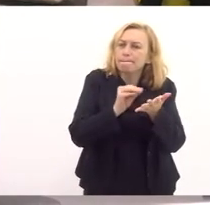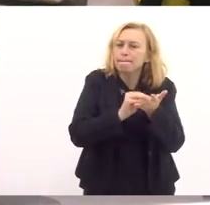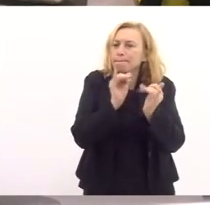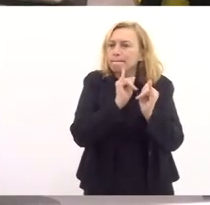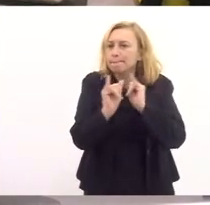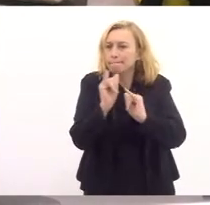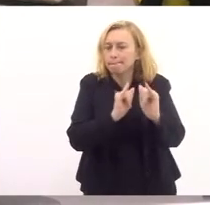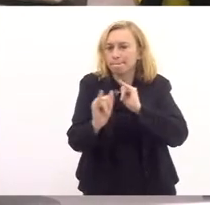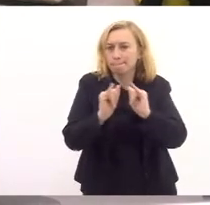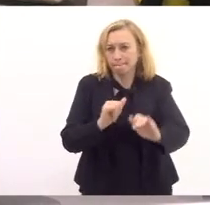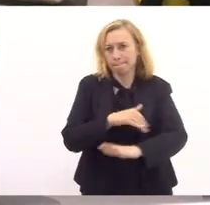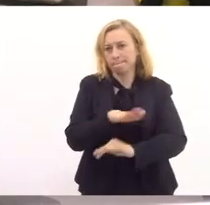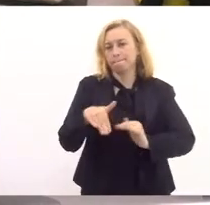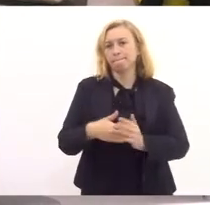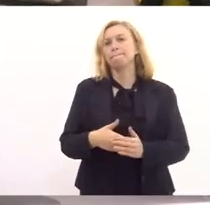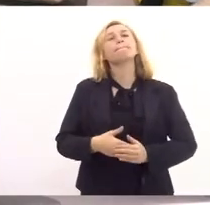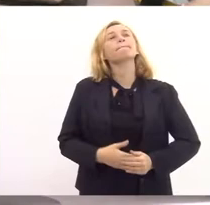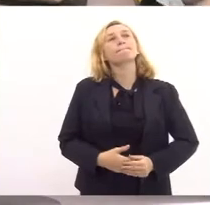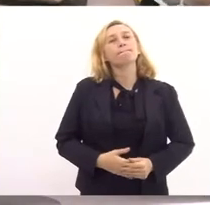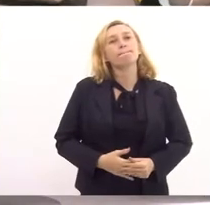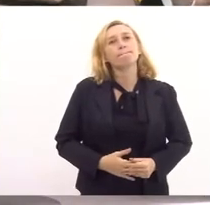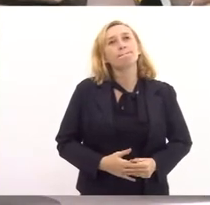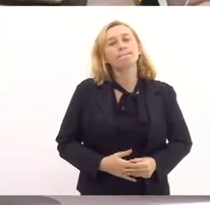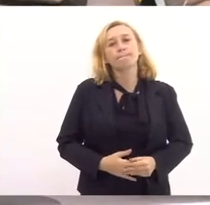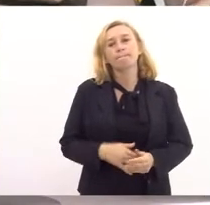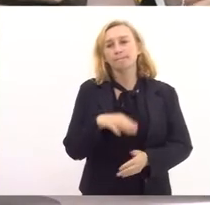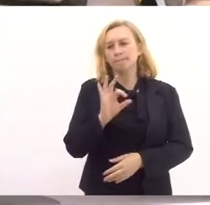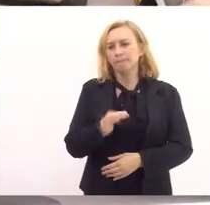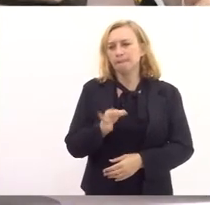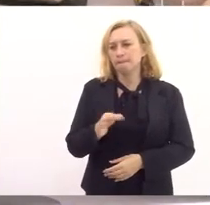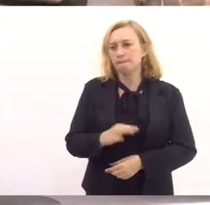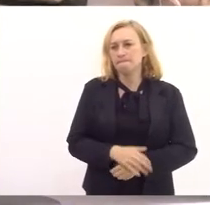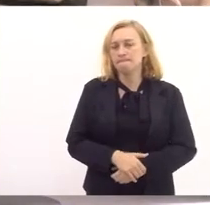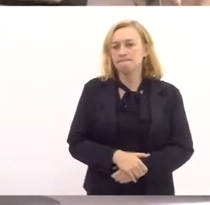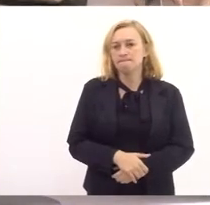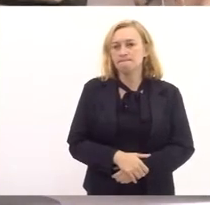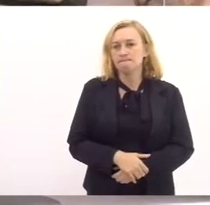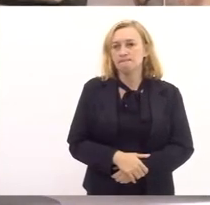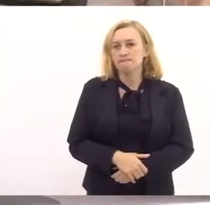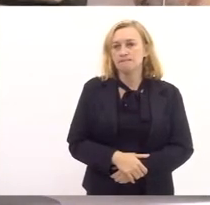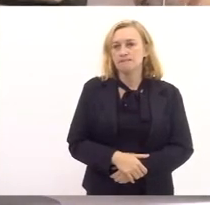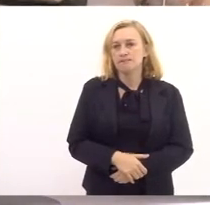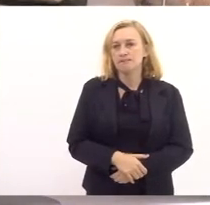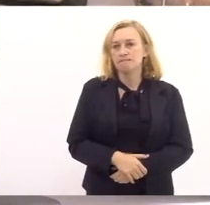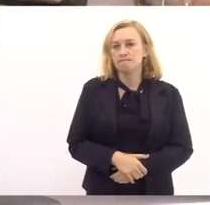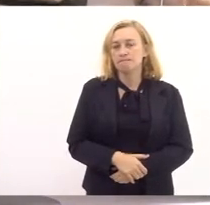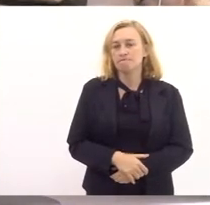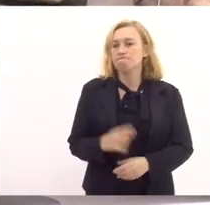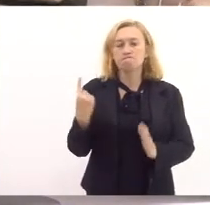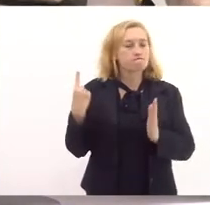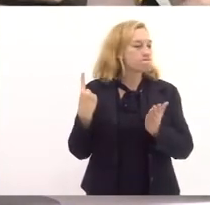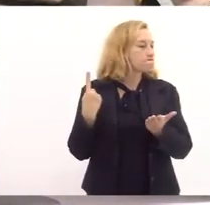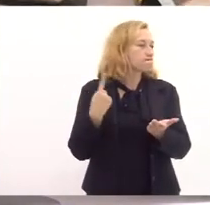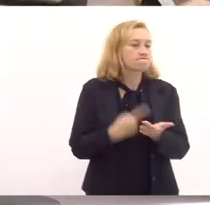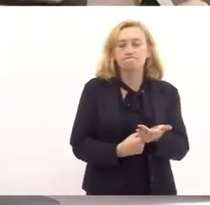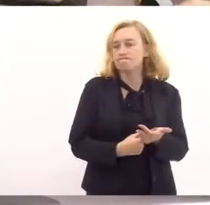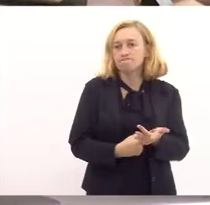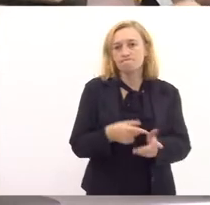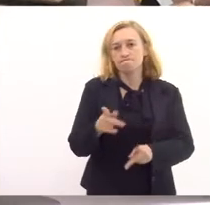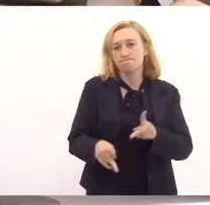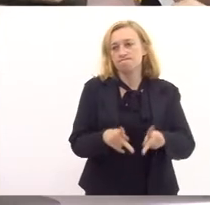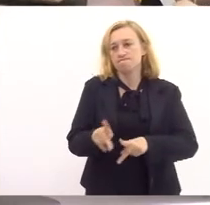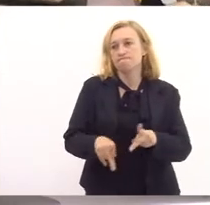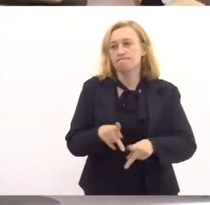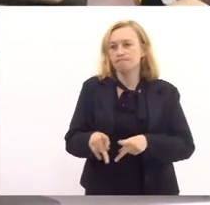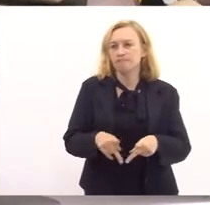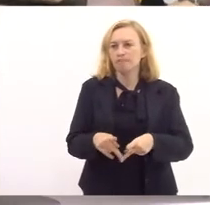desentrosamento total, né, que, no fundo, é um descompromisso com a população.